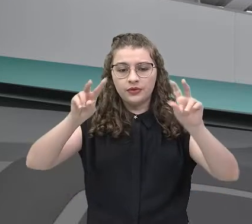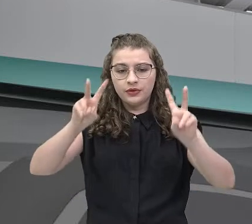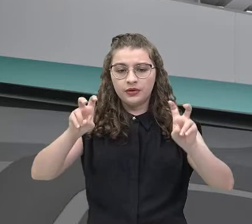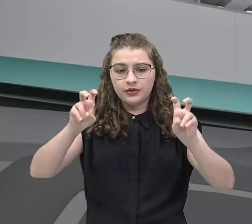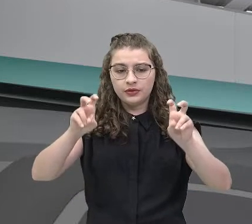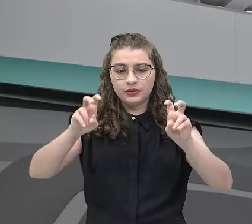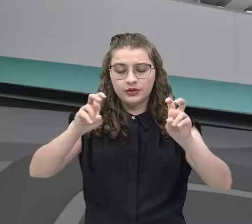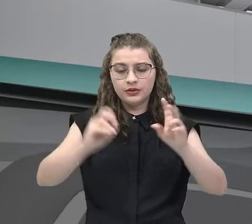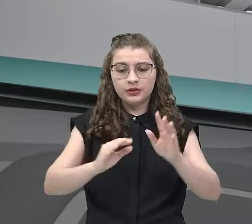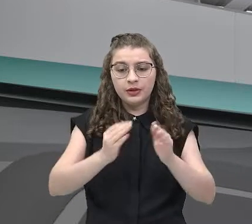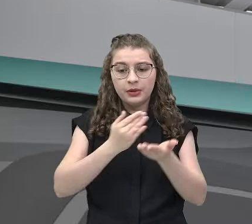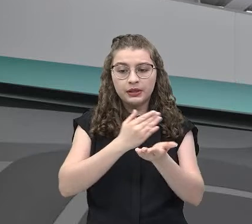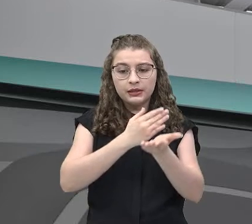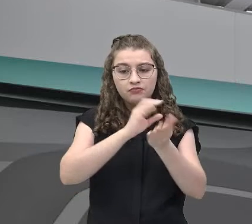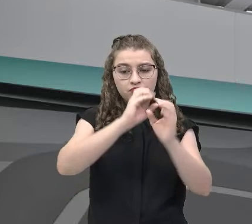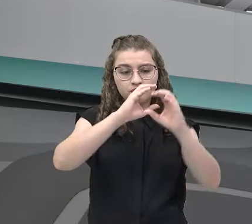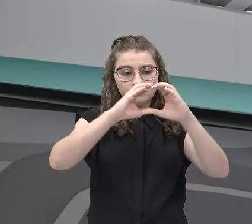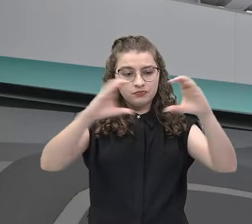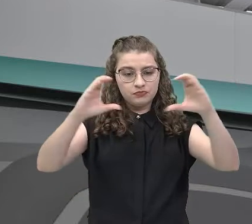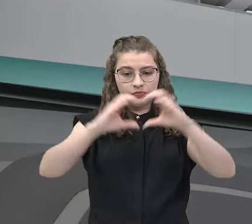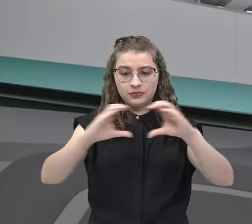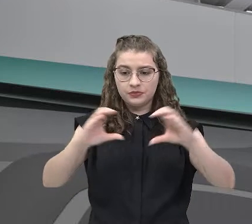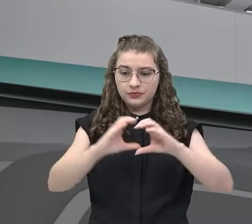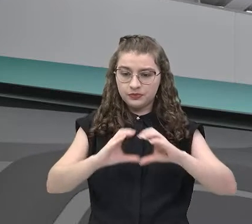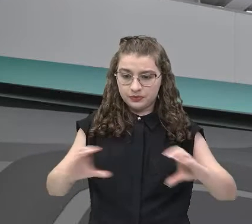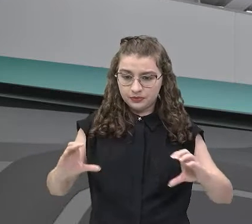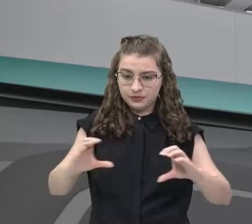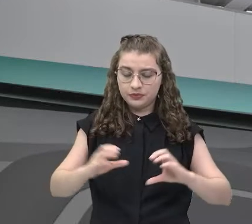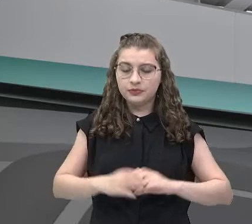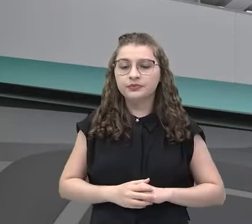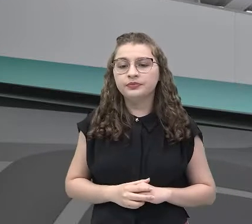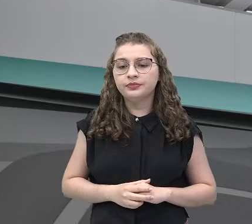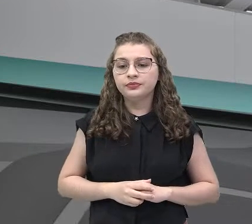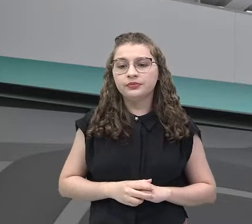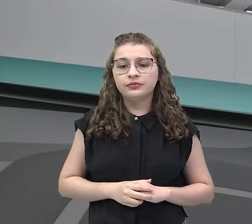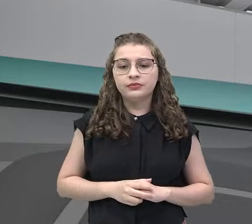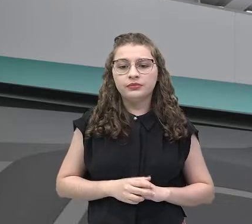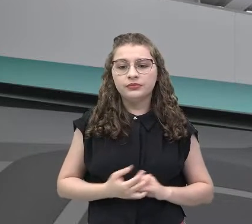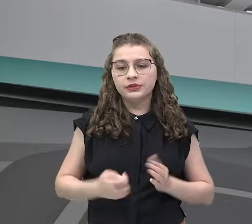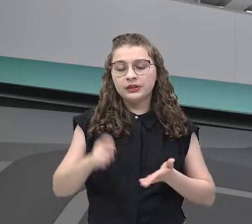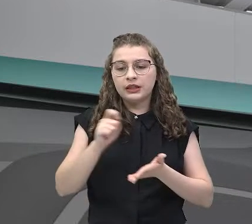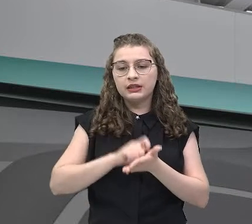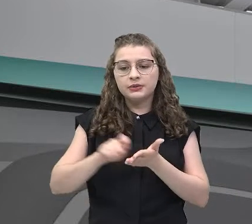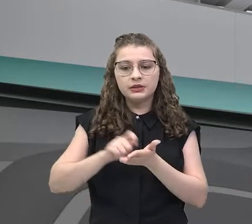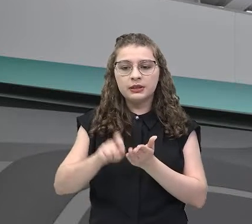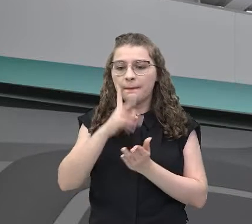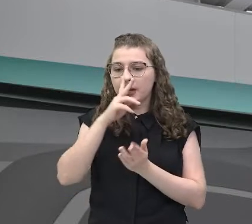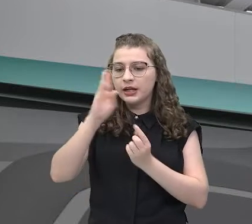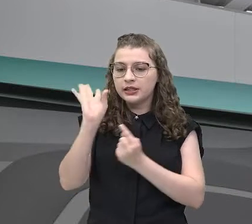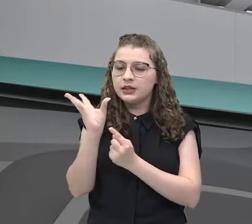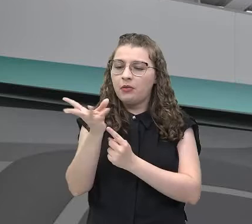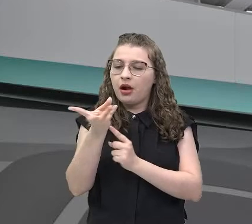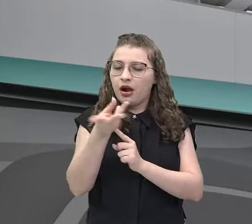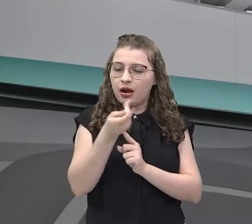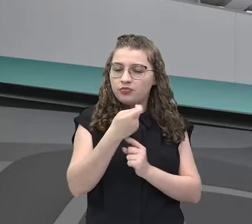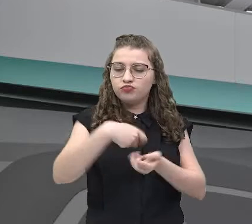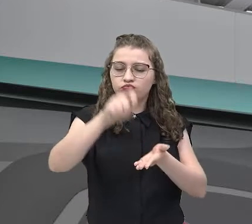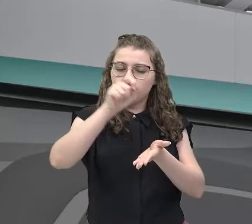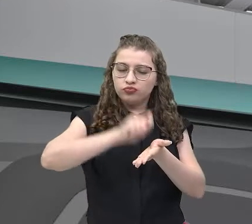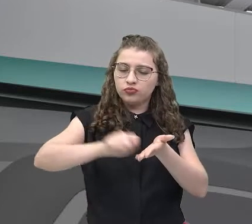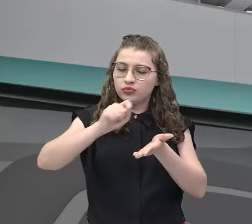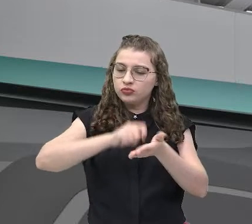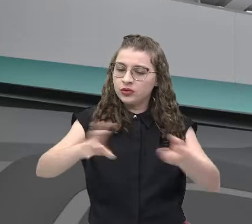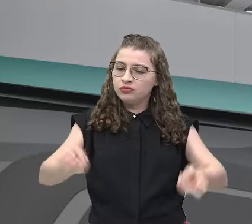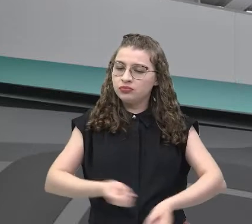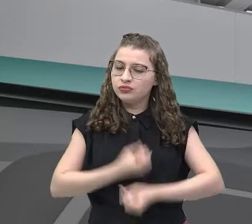presente nos parágrafos. Olha só, gente, a escrita é uma arte. Você saber escrever bem é